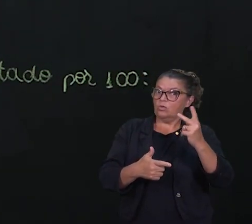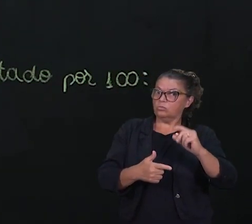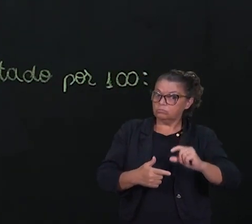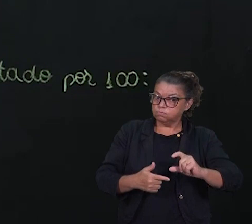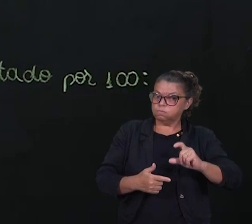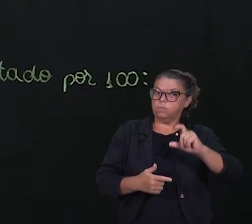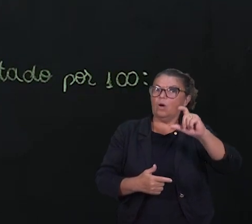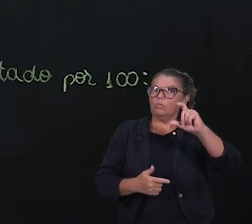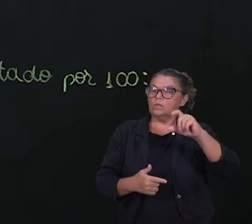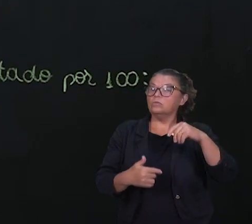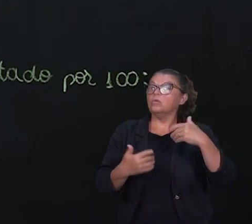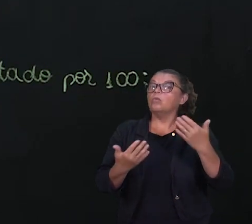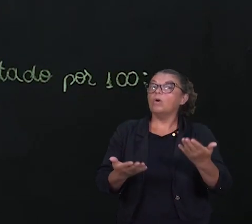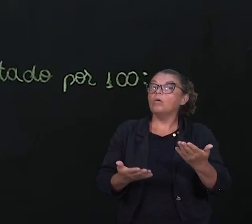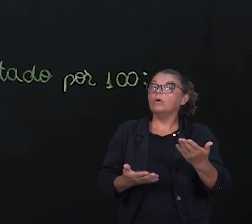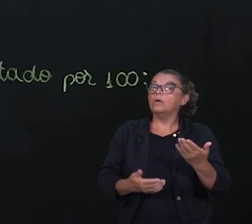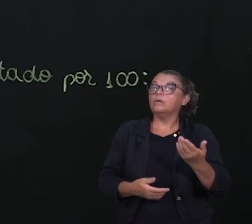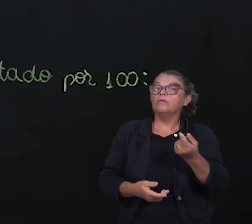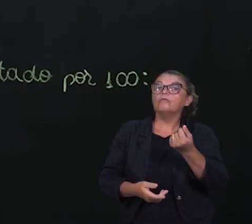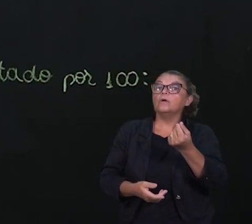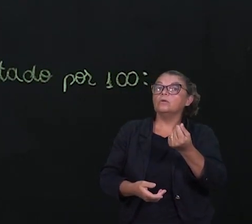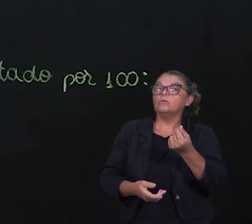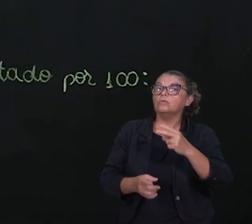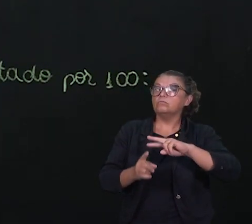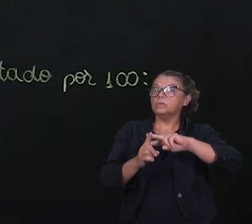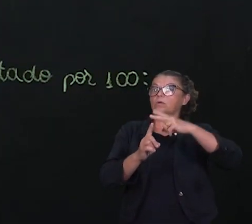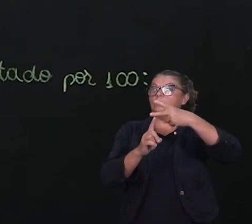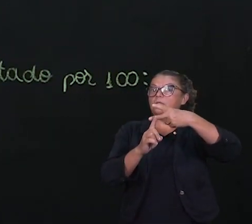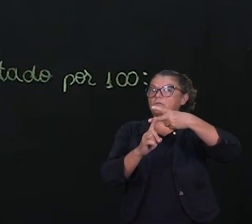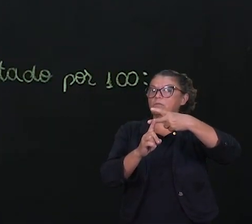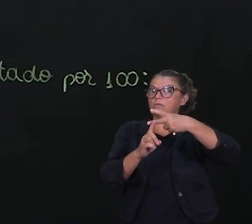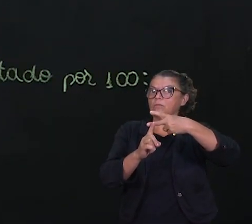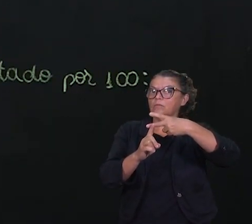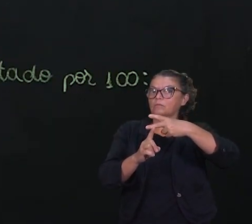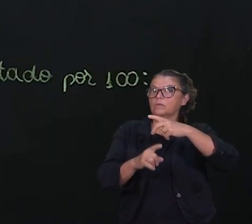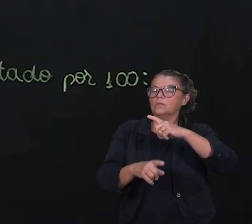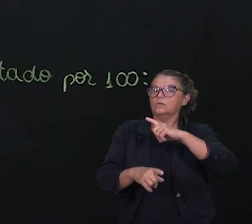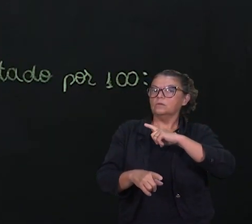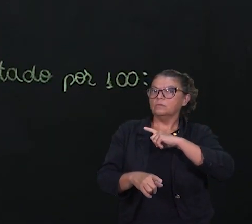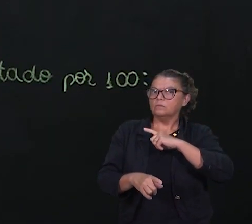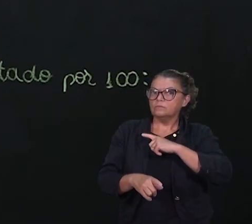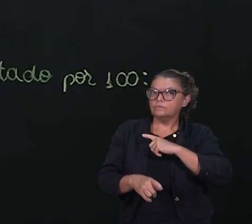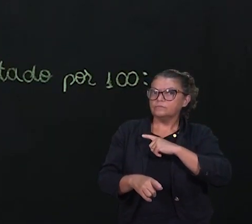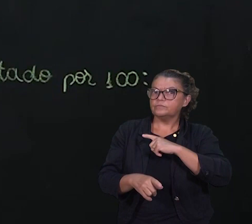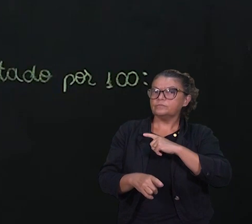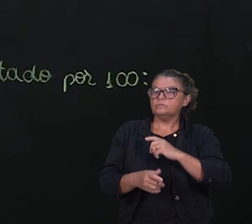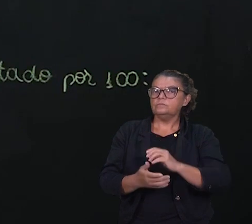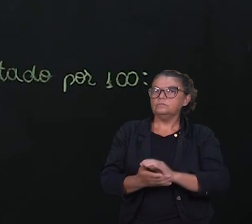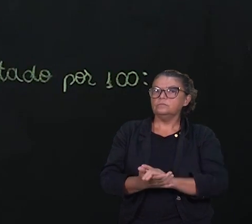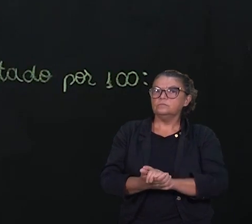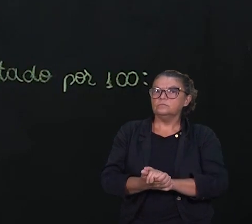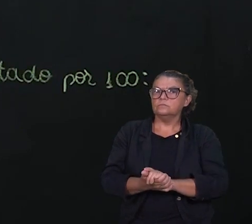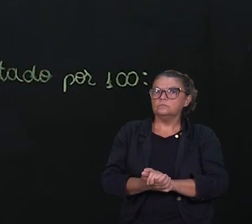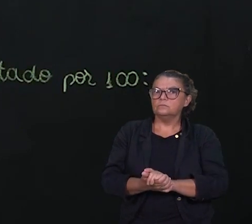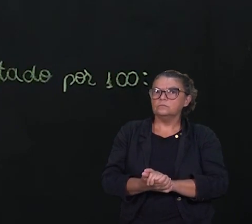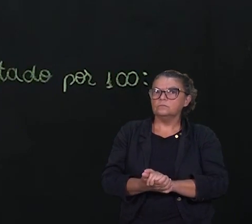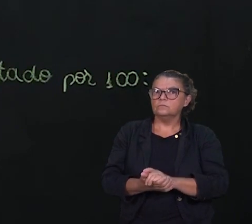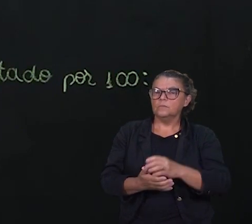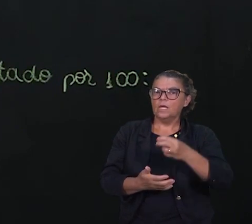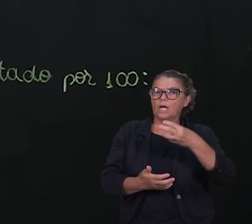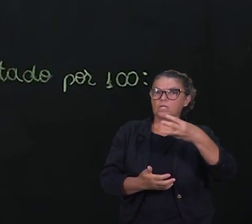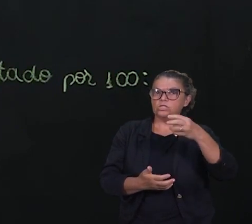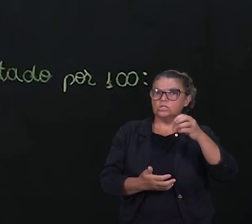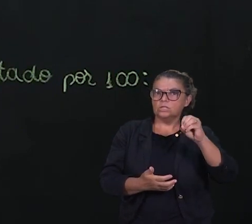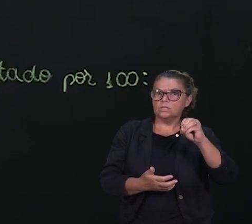aumento. Opa! Qual é esse valor de aumento? Bem, esse valor de aumento é equivalente